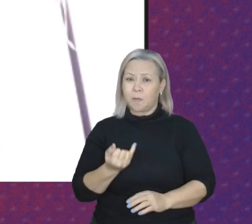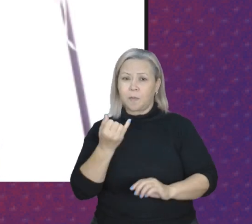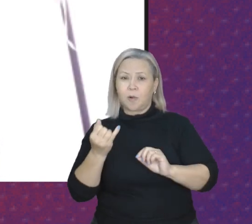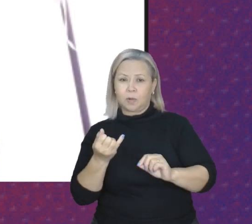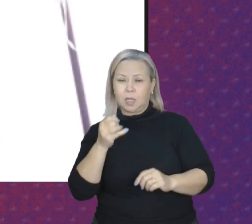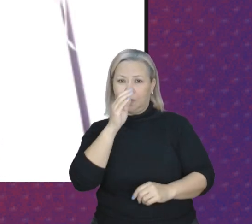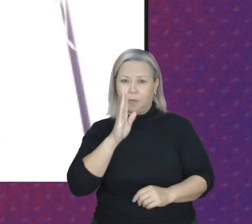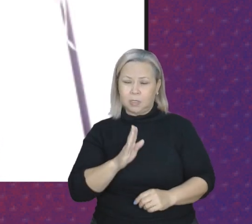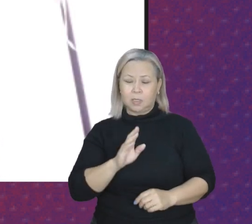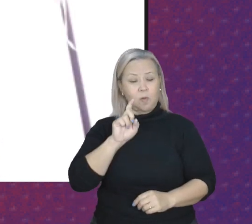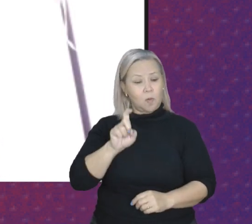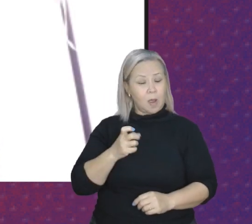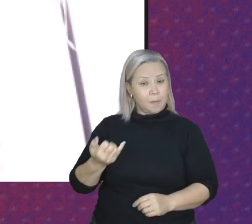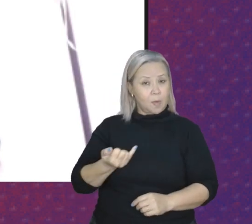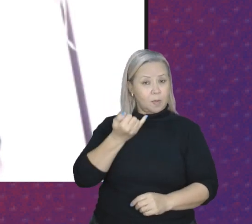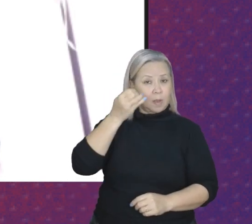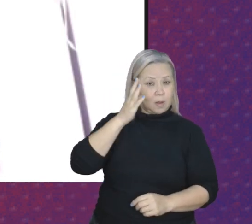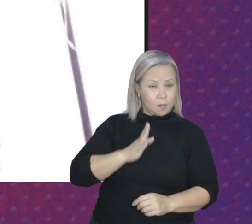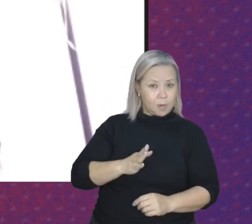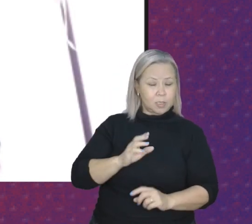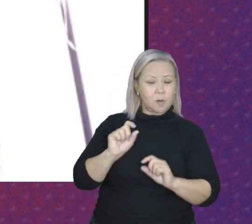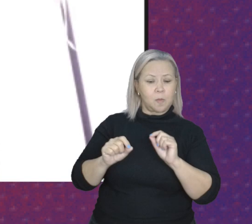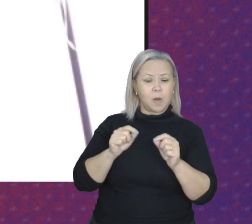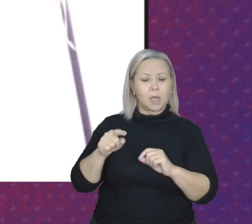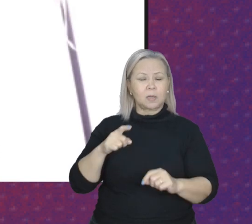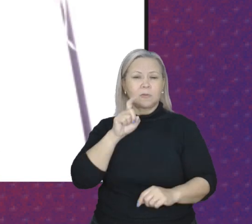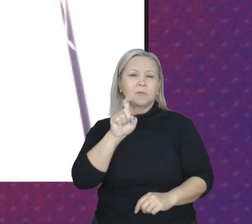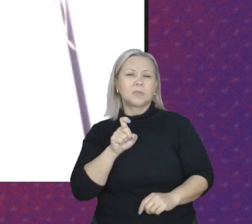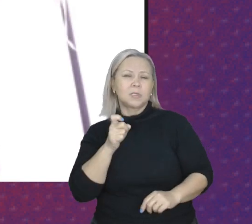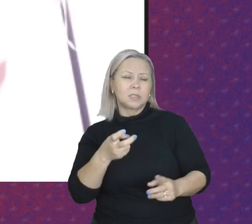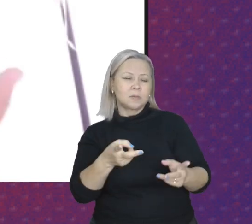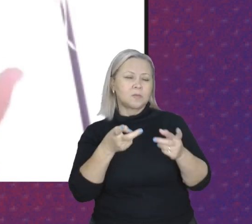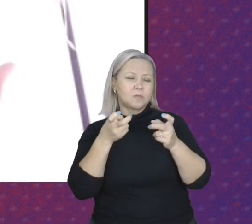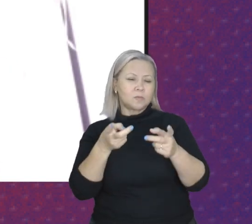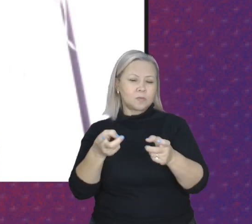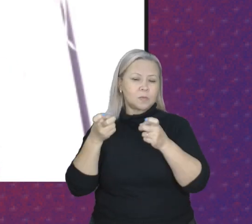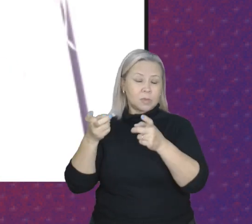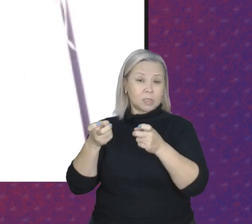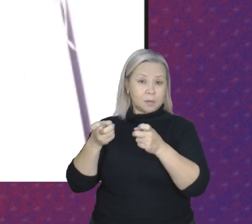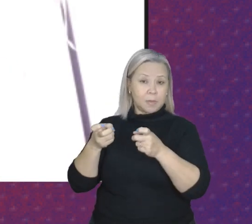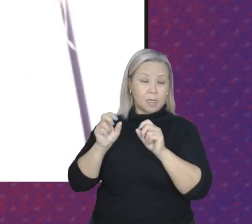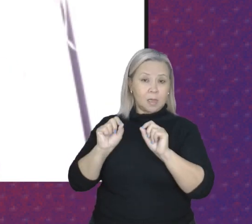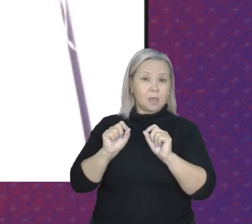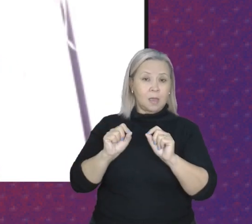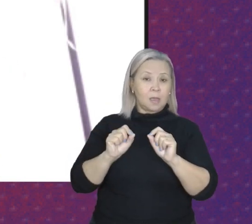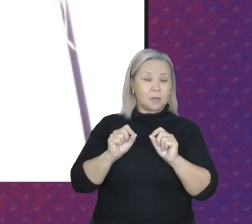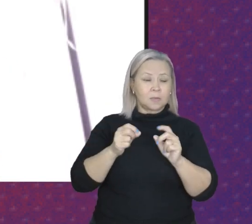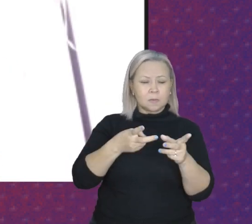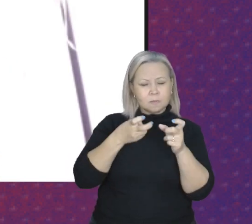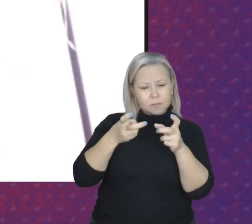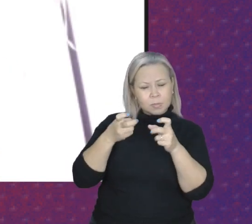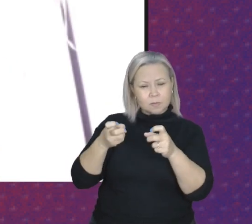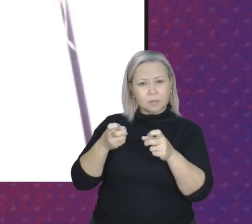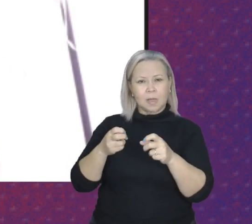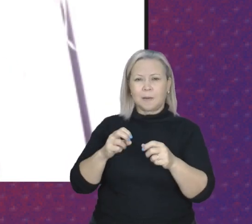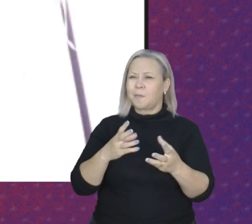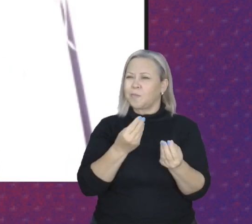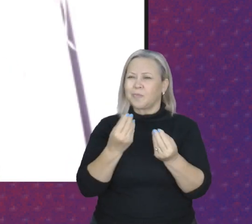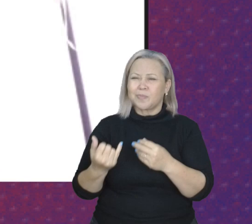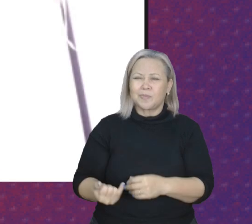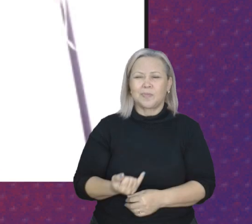é importante no Brasil, para que nós sejamos vistos. A visibilidade, ela é significativa.